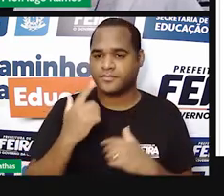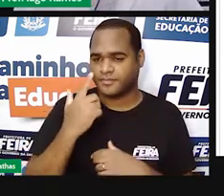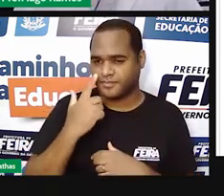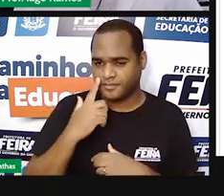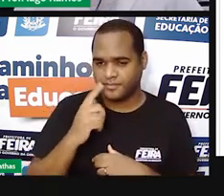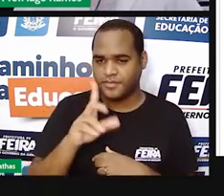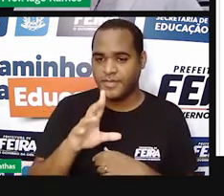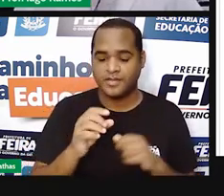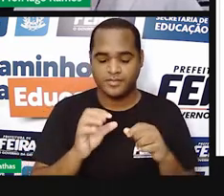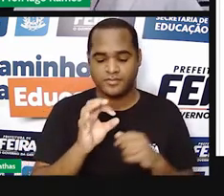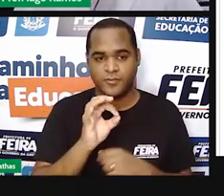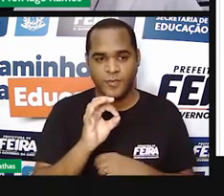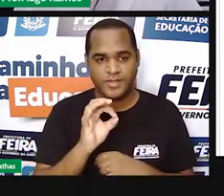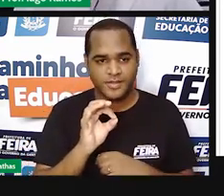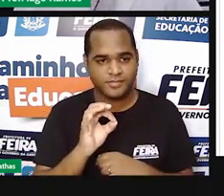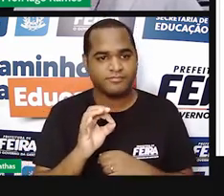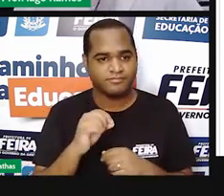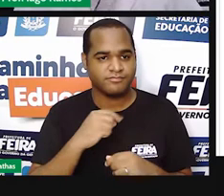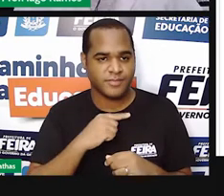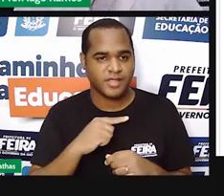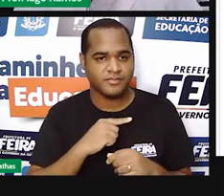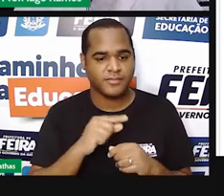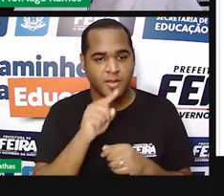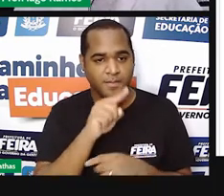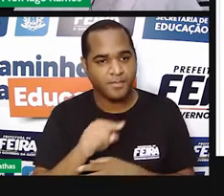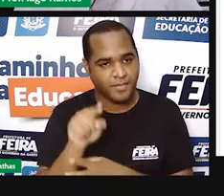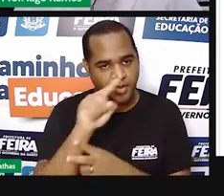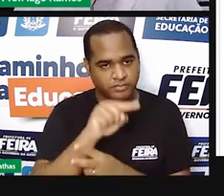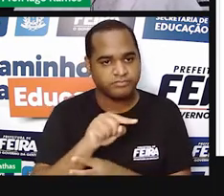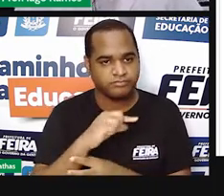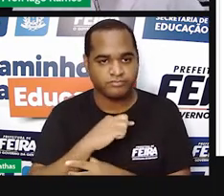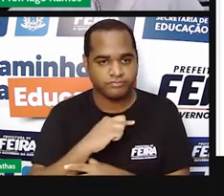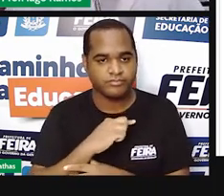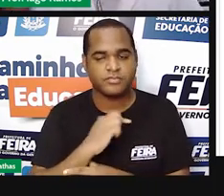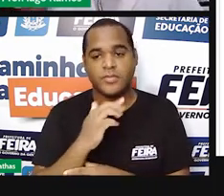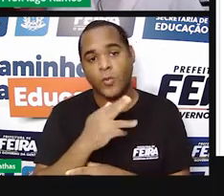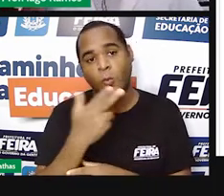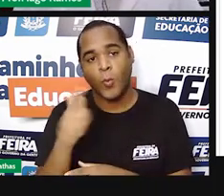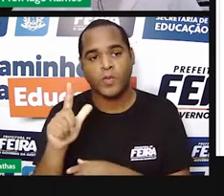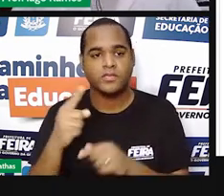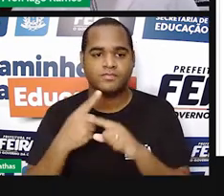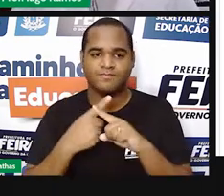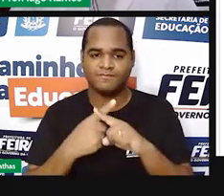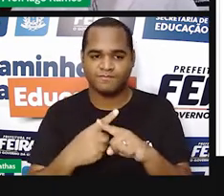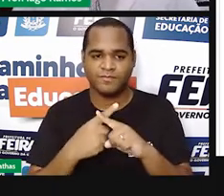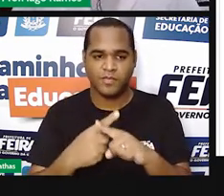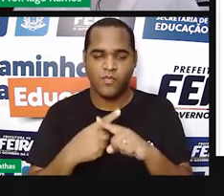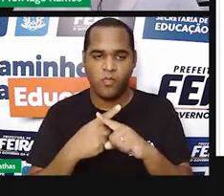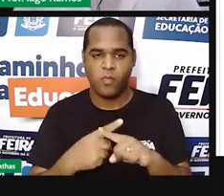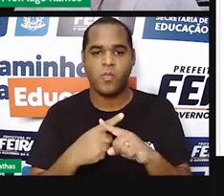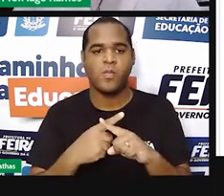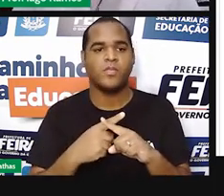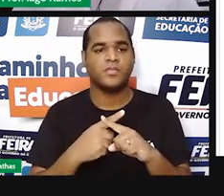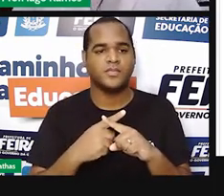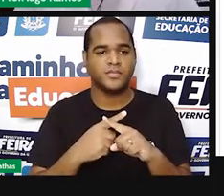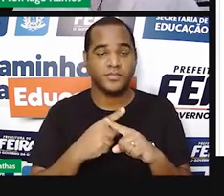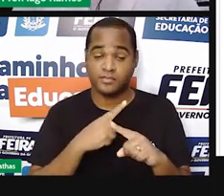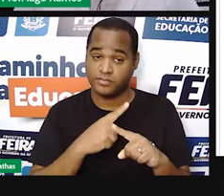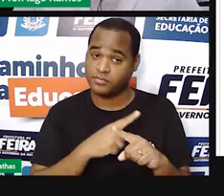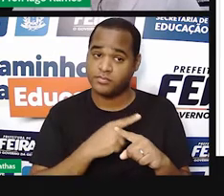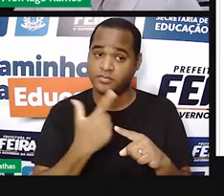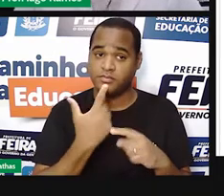círculo e a outra forma de um X como você já conhece como você com certeza já jogou o jogo da bom